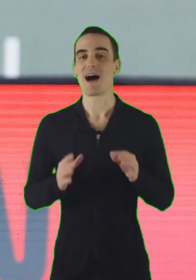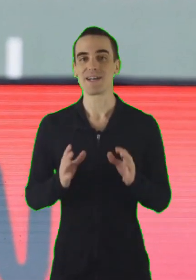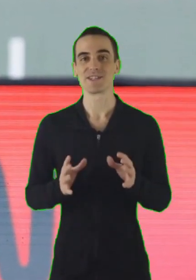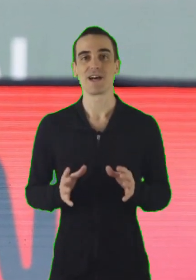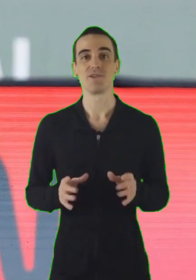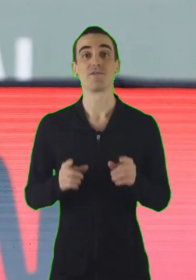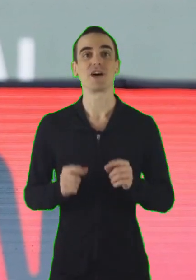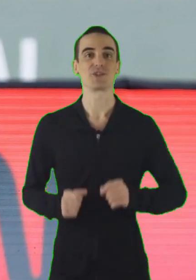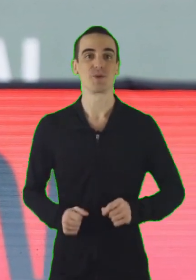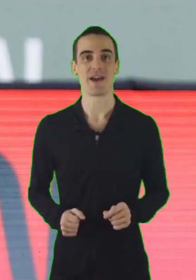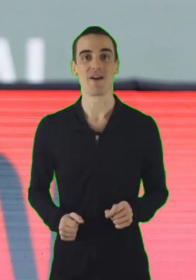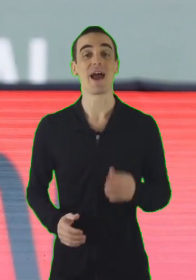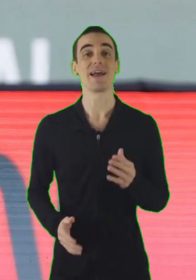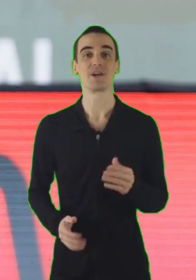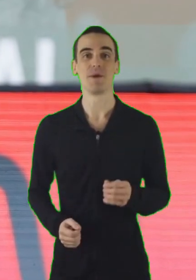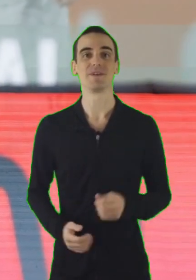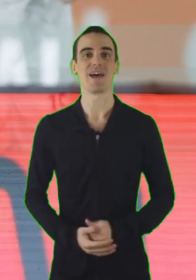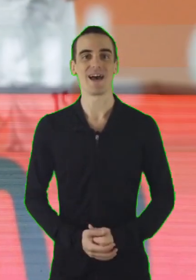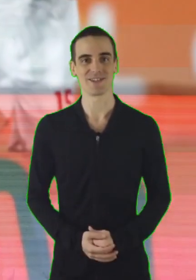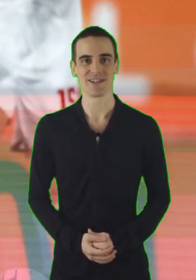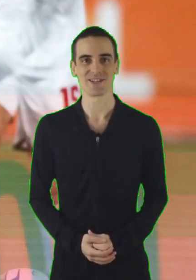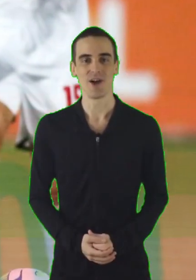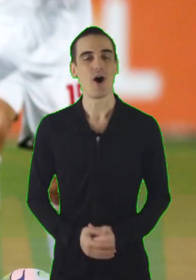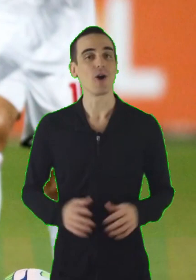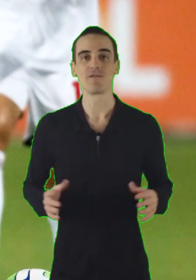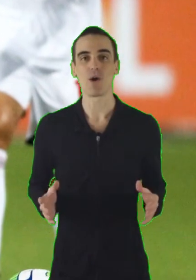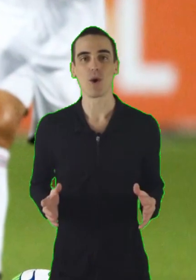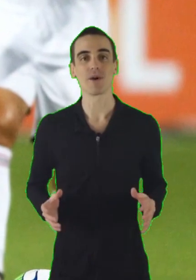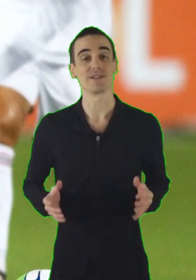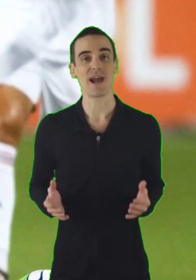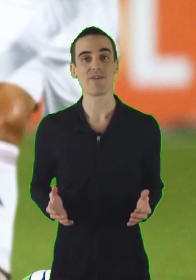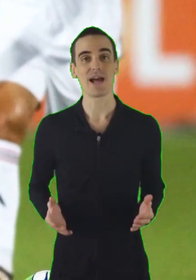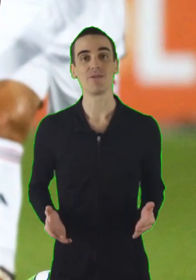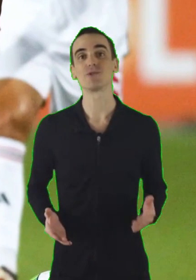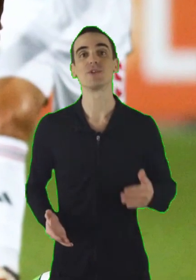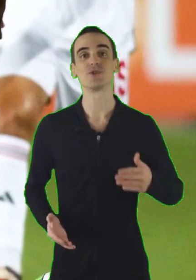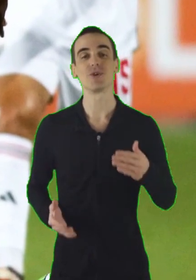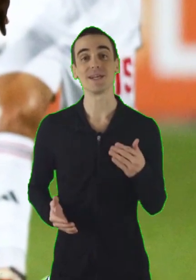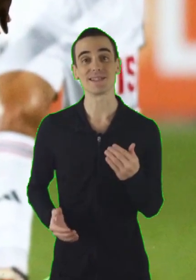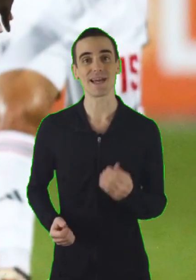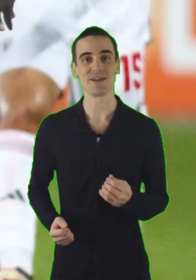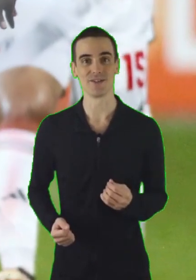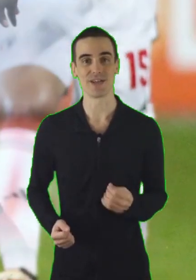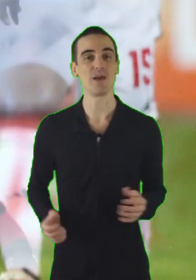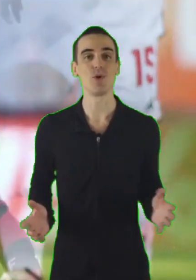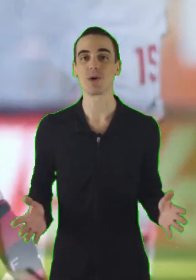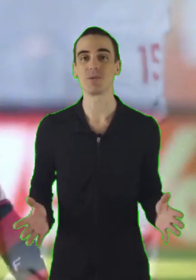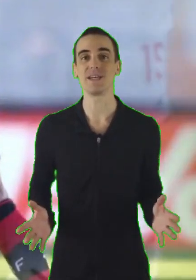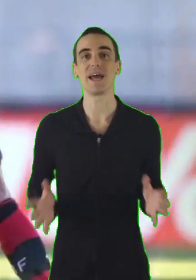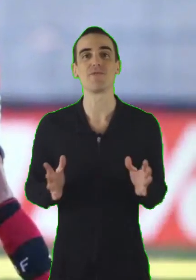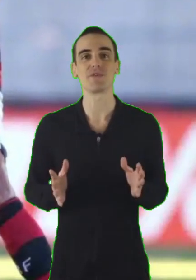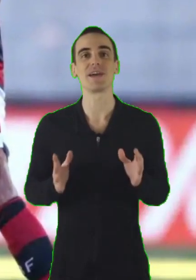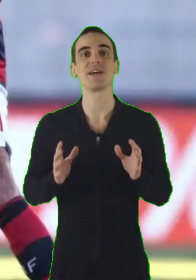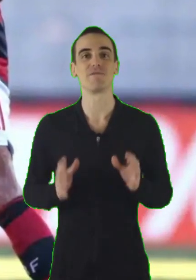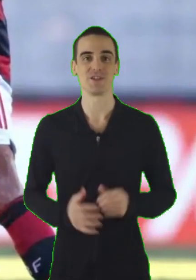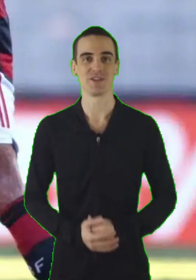em pontos com o vice-líder Palmeiras. Diante dos últimos resultados, o clima é de apreensão nos bastidores do Botafogo. A